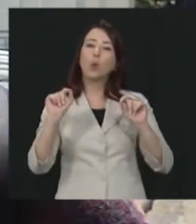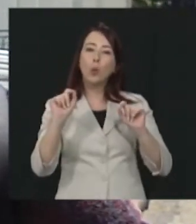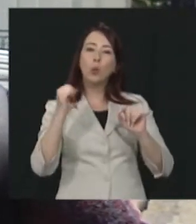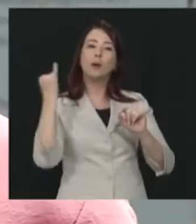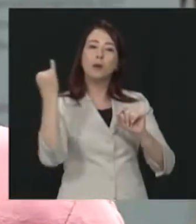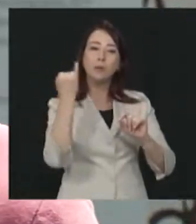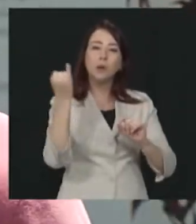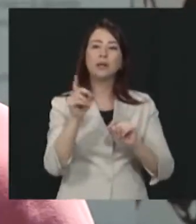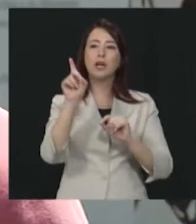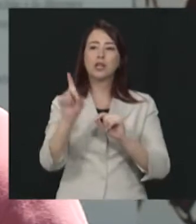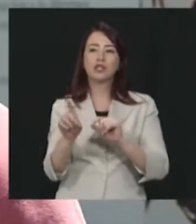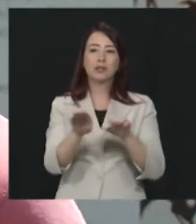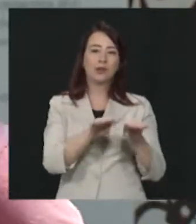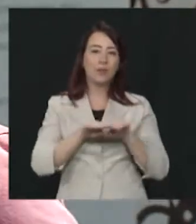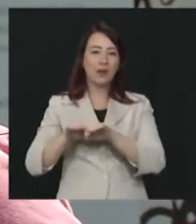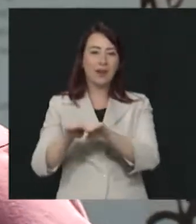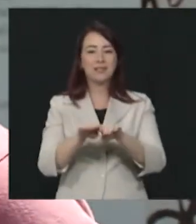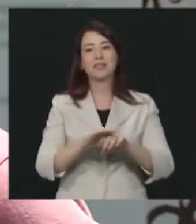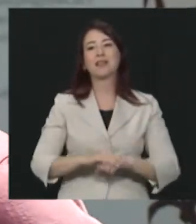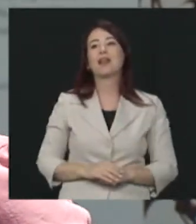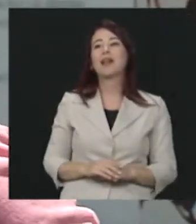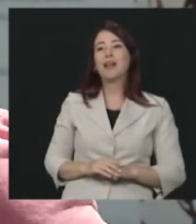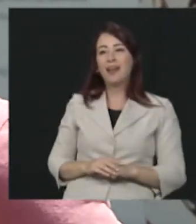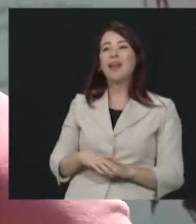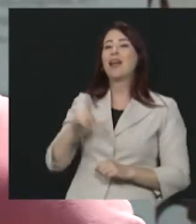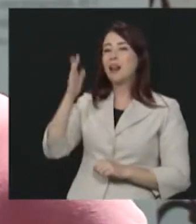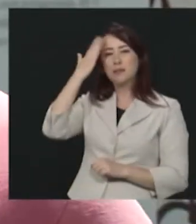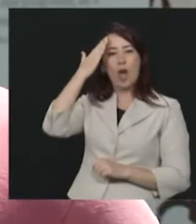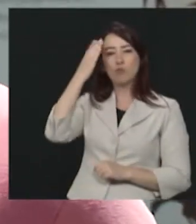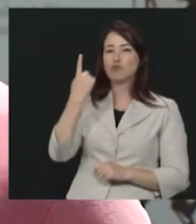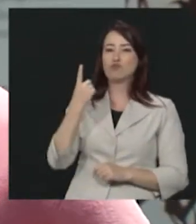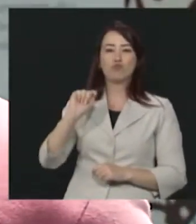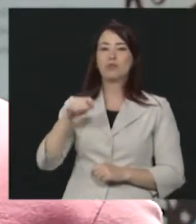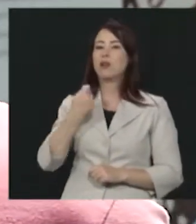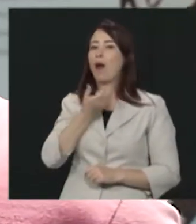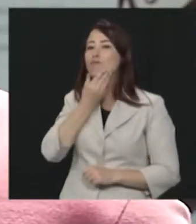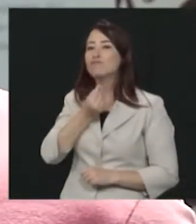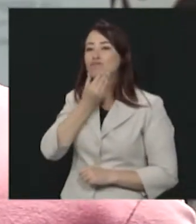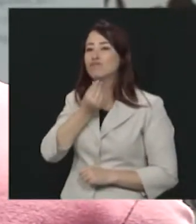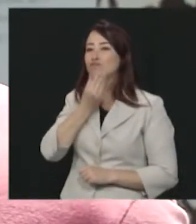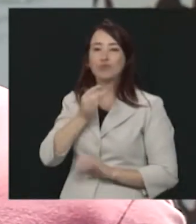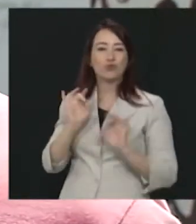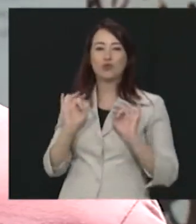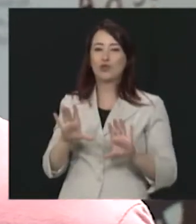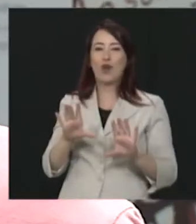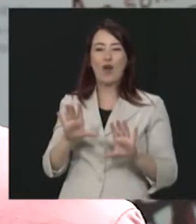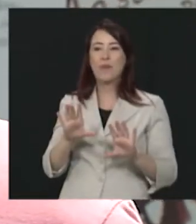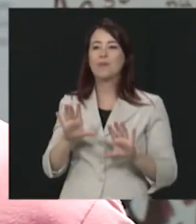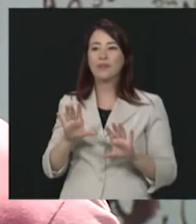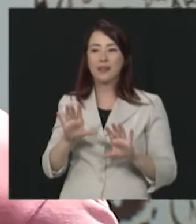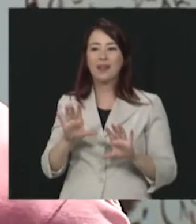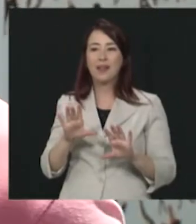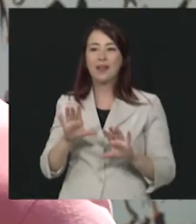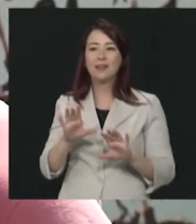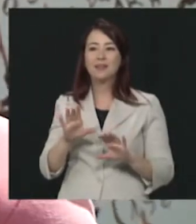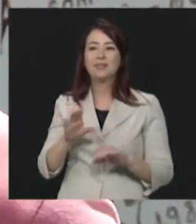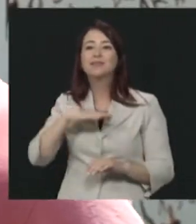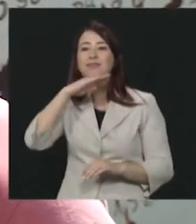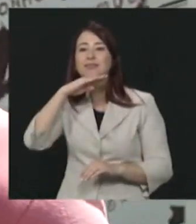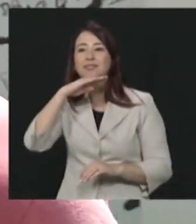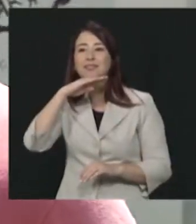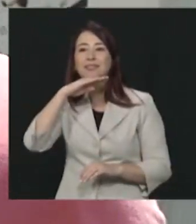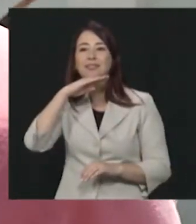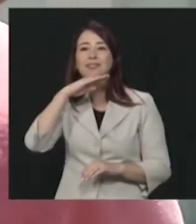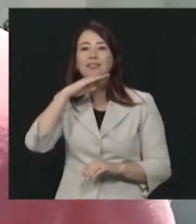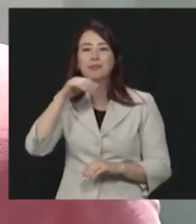comunicação, né? Conheço, mas não saco nada, eu só sei isso aqui, ó. O que significa? Não, aqui,